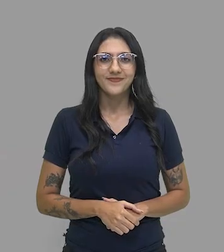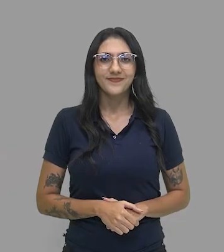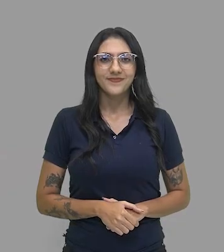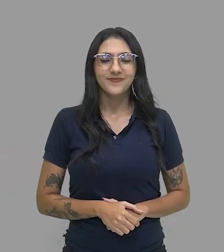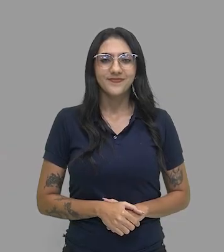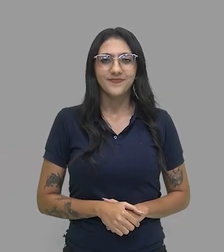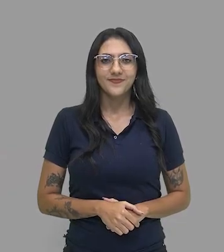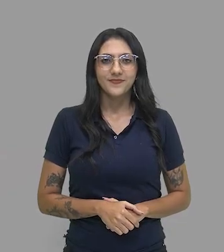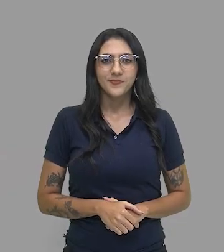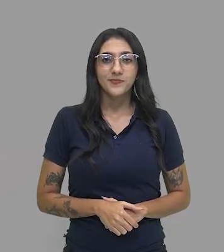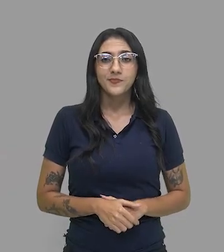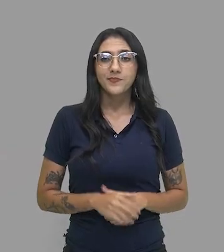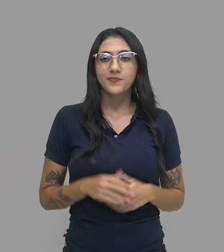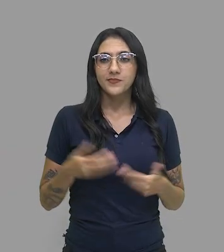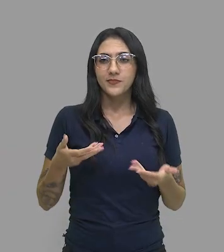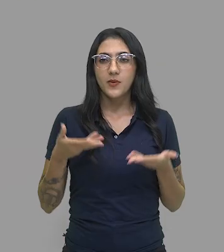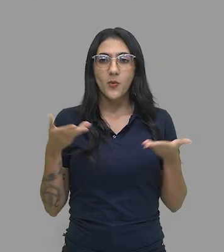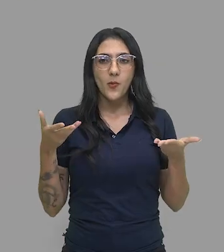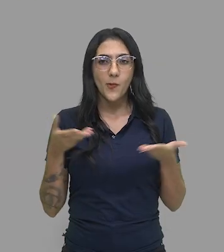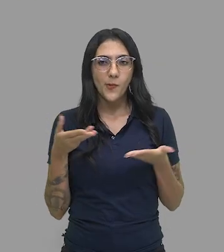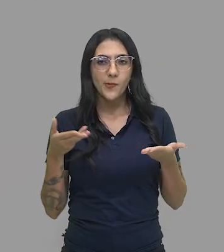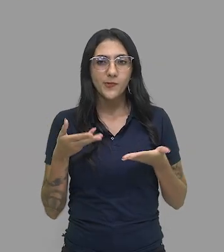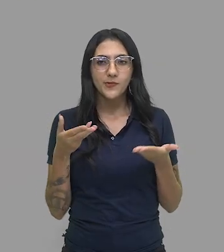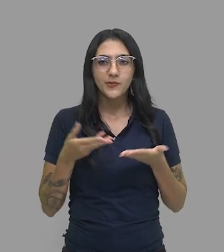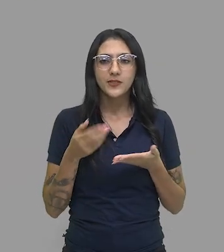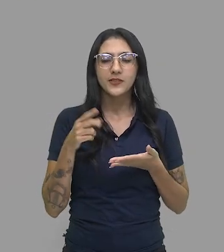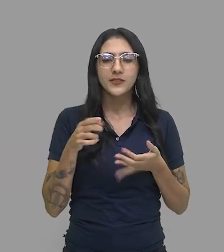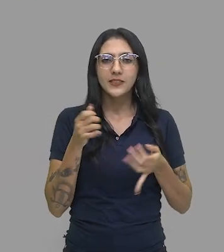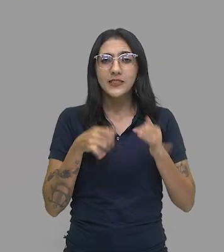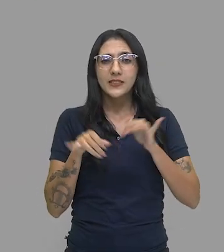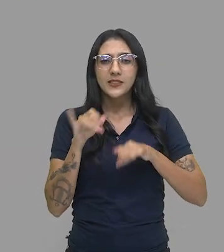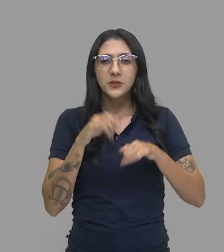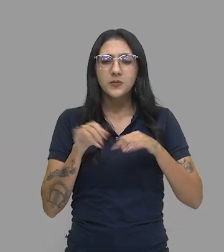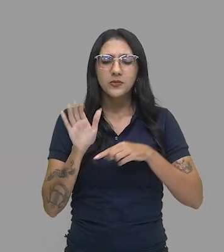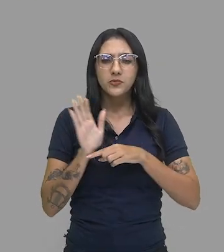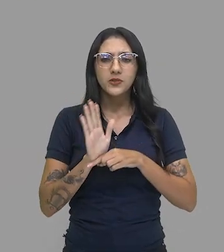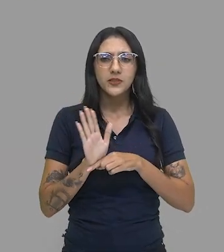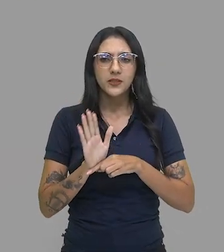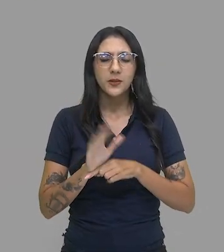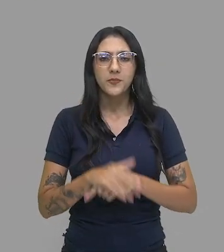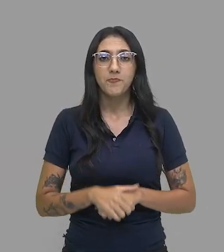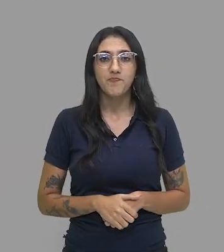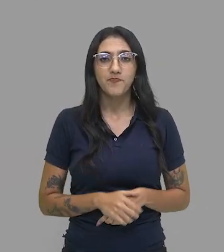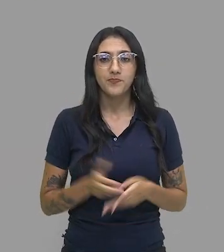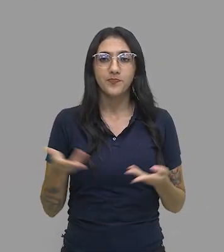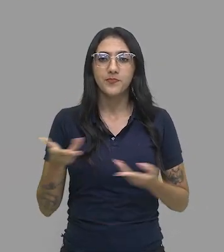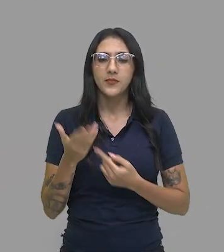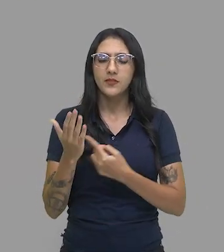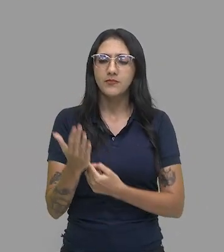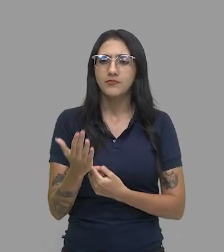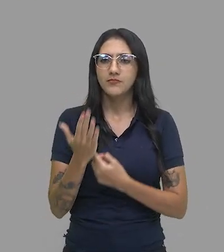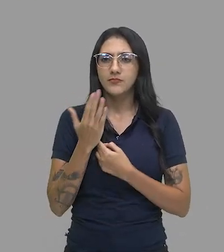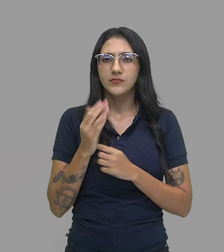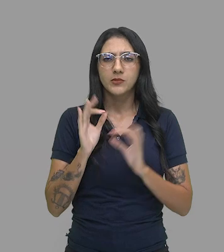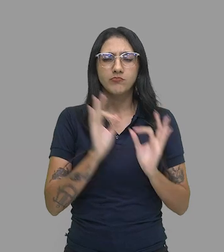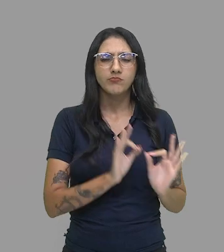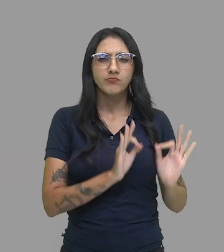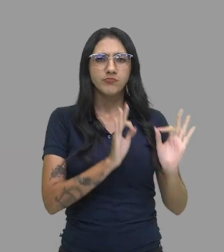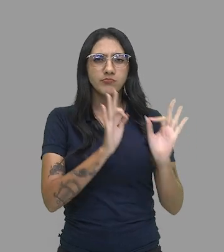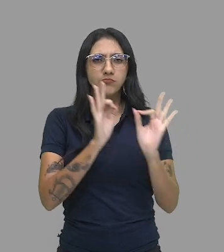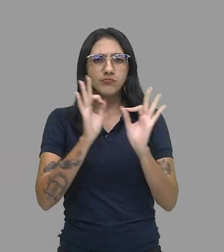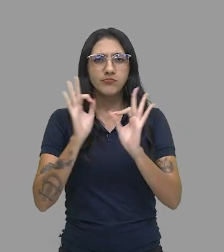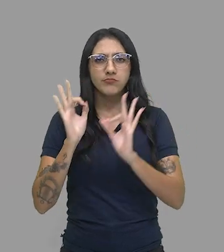Então, gente, hoje a química do cinema vai nos mostrar um